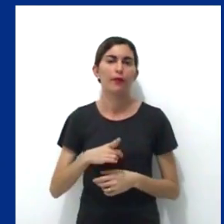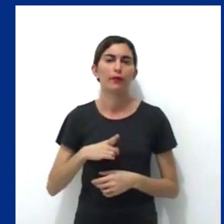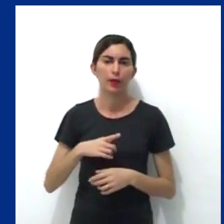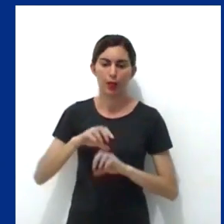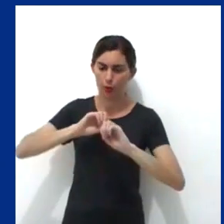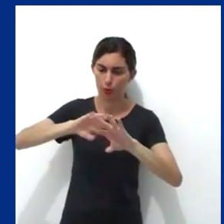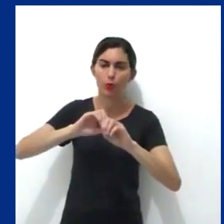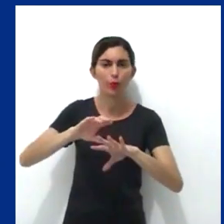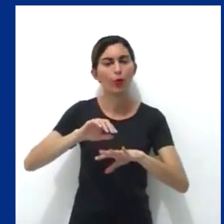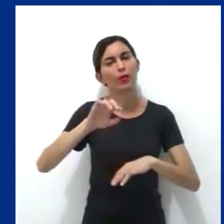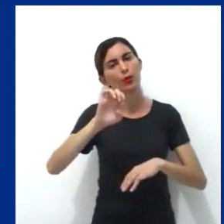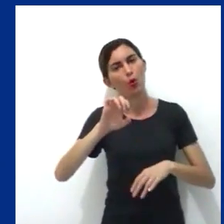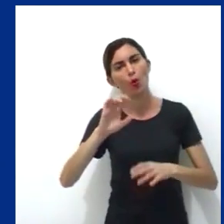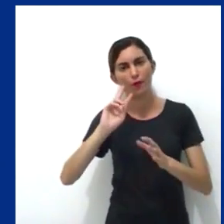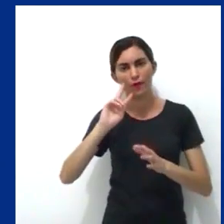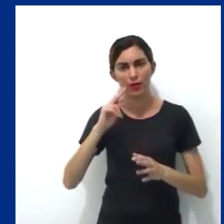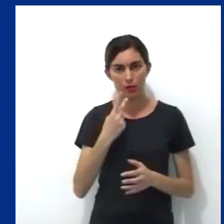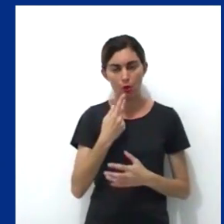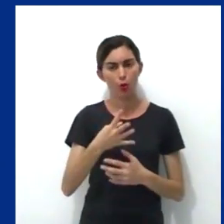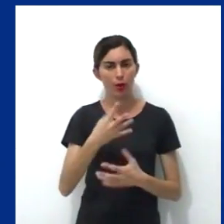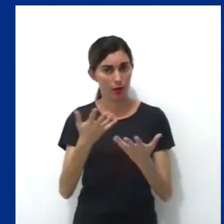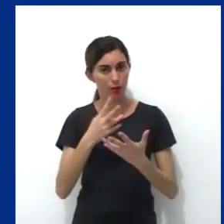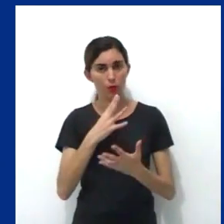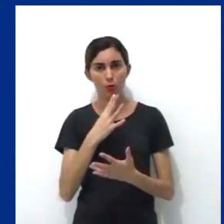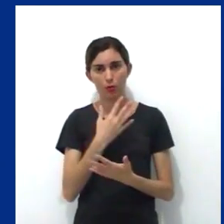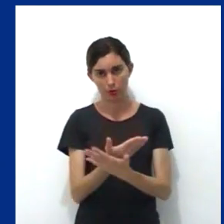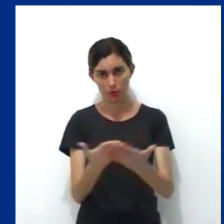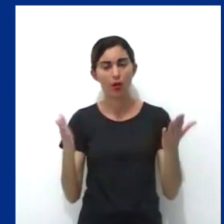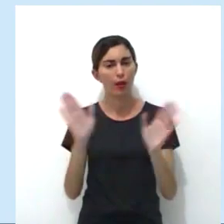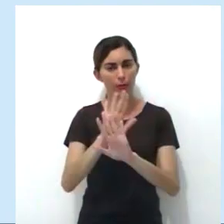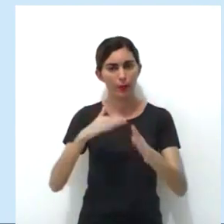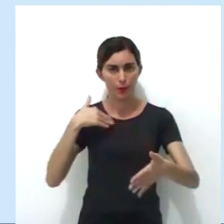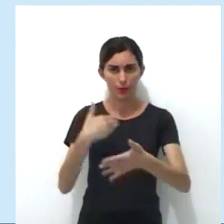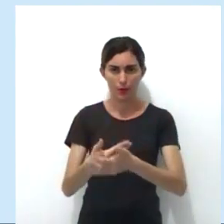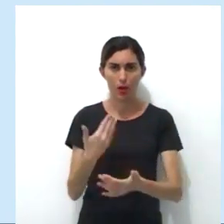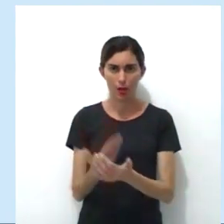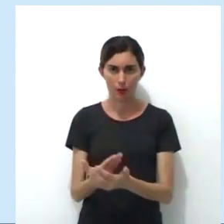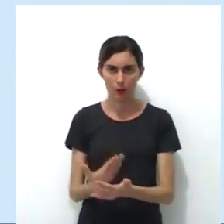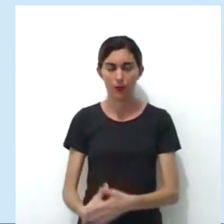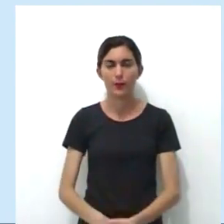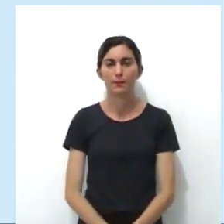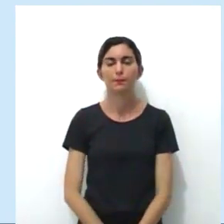de 24 horas é crime, tá? Então, chegou a hora da nossa despedida. Manda uma foto aí do seu